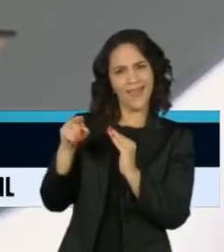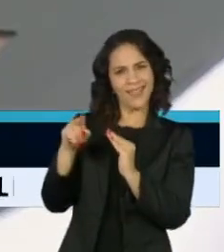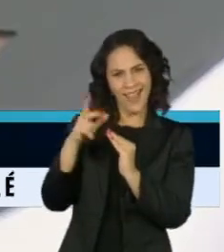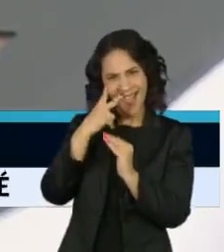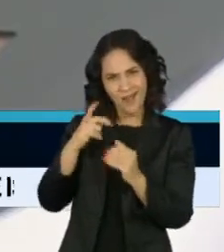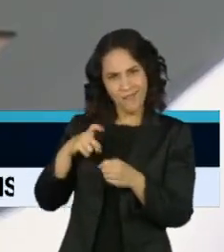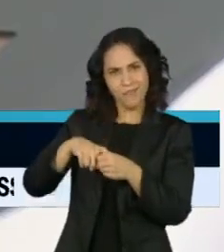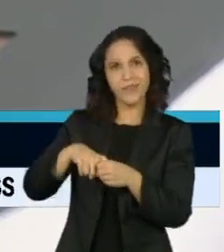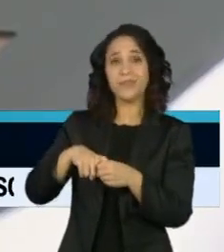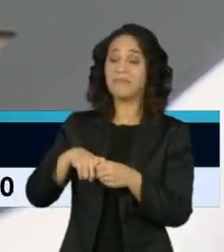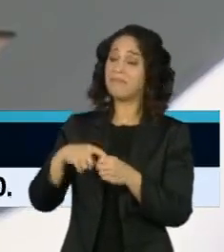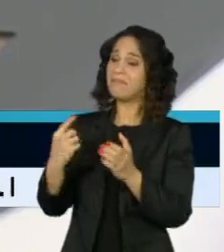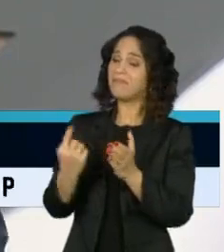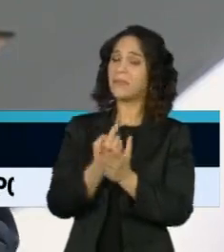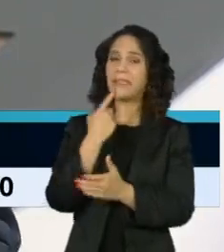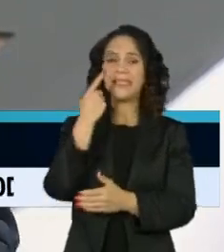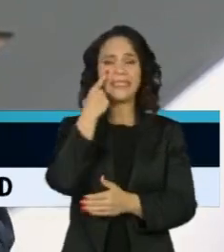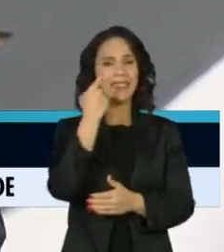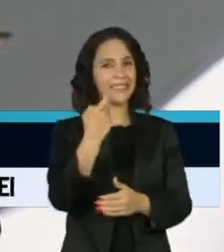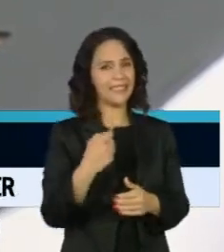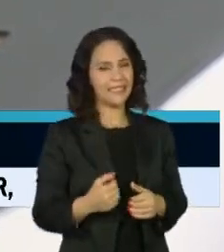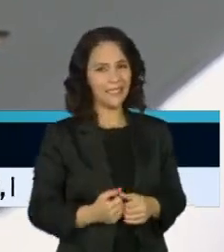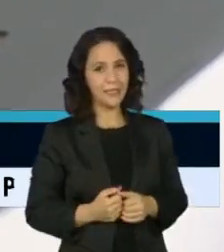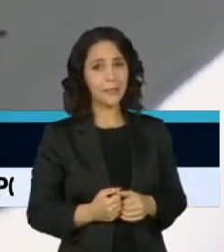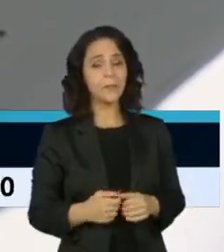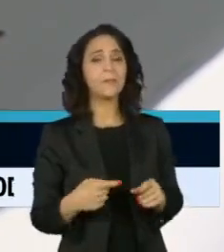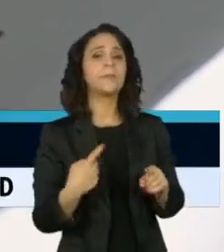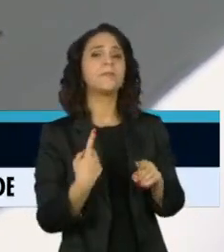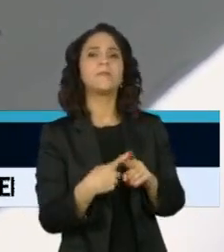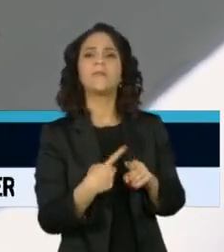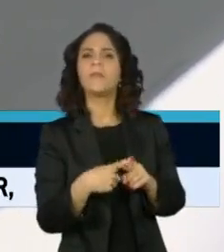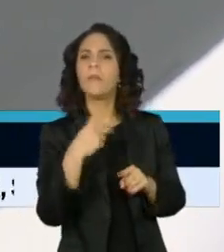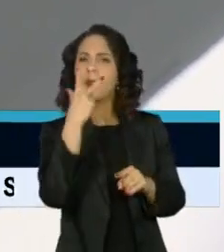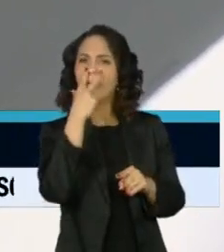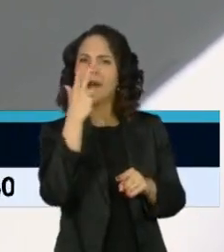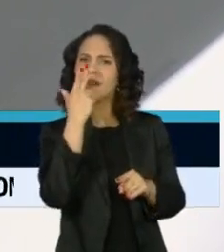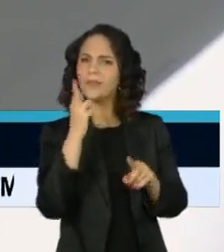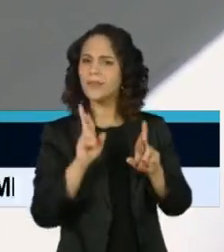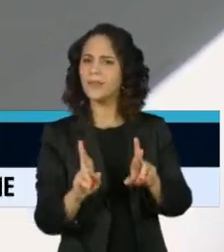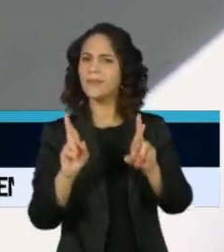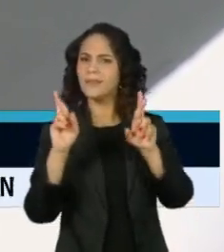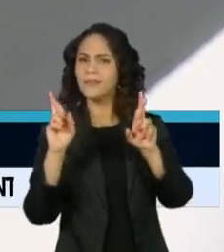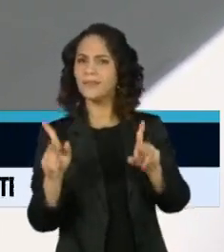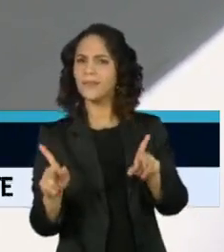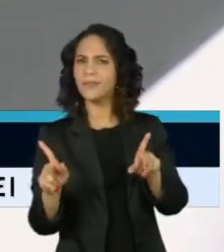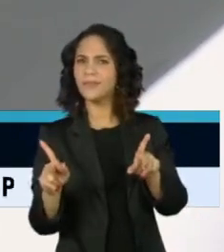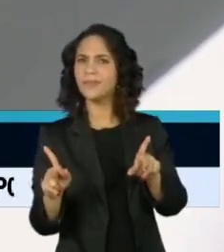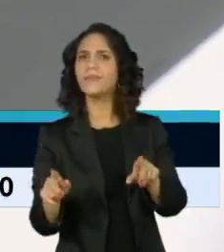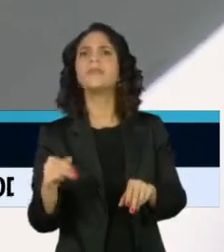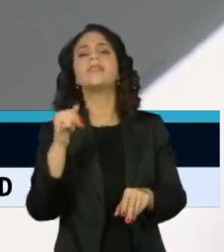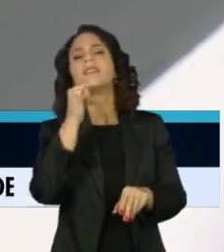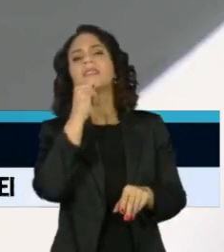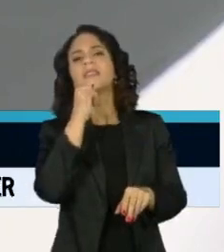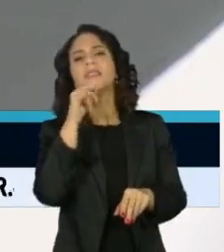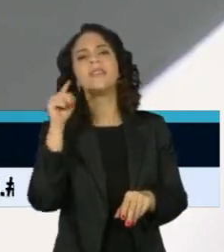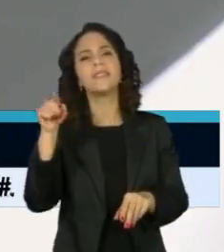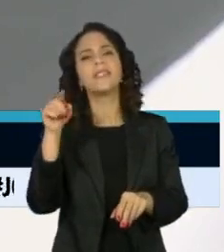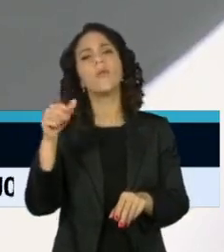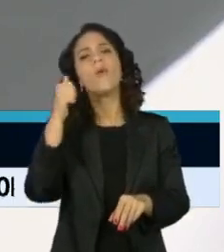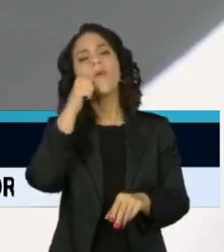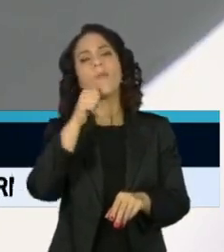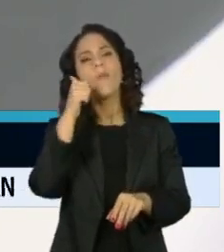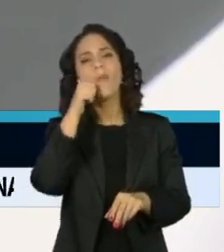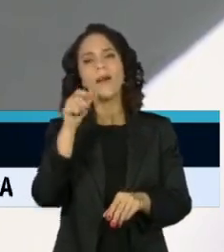eu pergunto interessante porque parece que houve influência muito grande da mulher do presidente na escolha dos novos ministros do